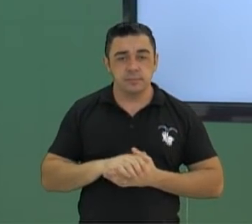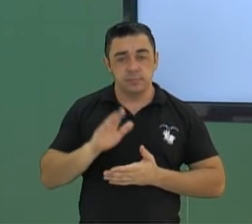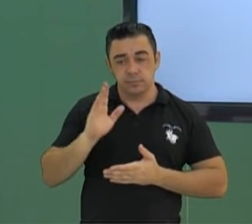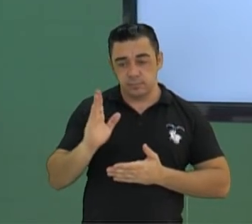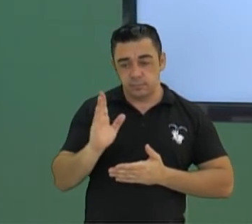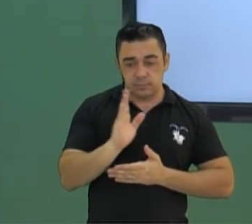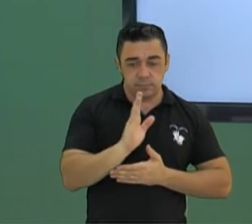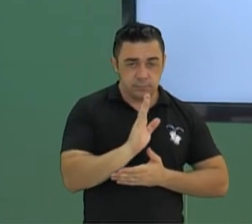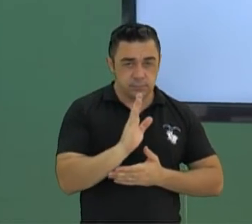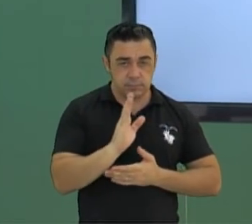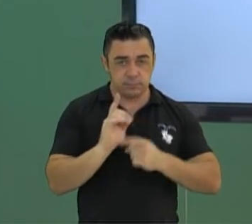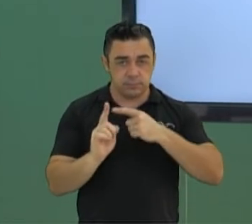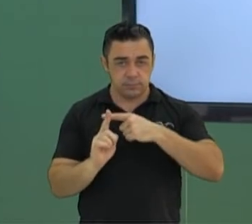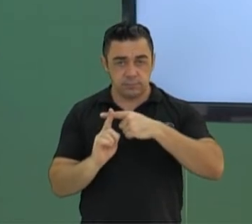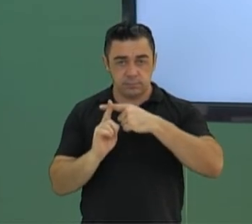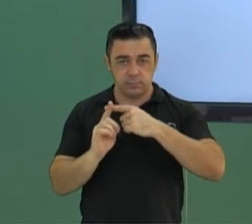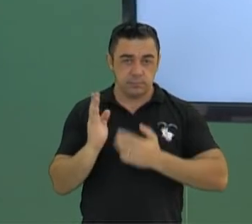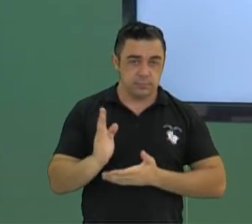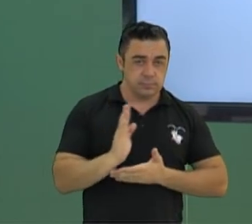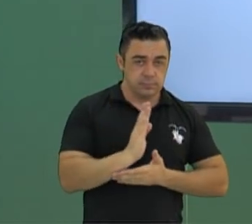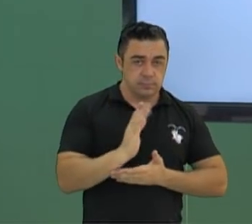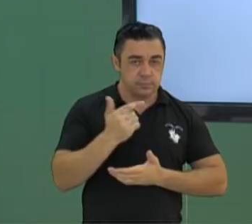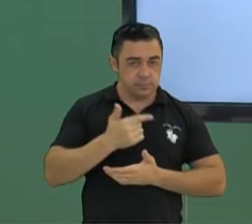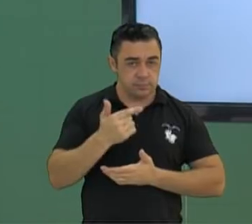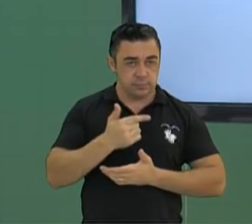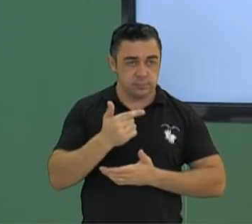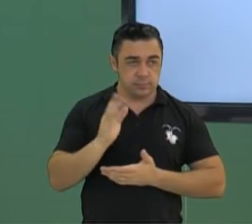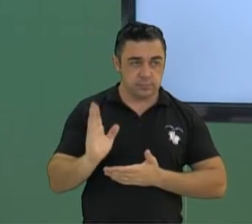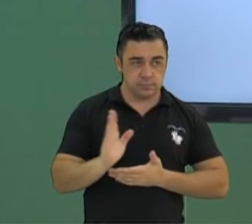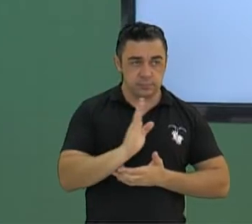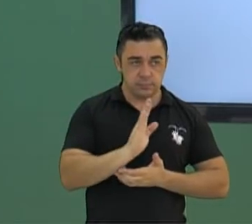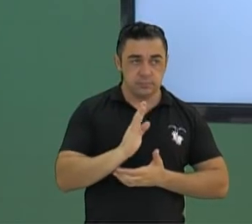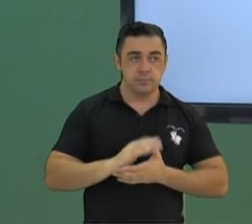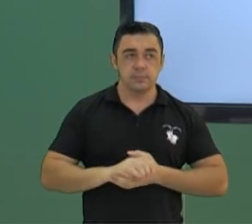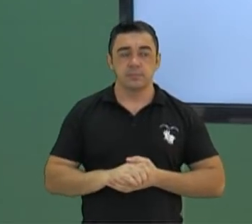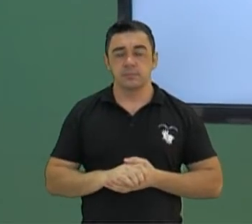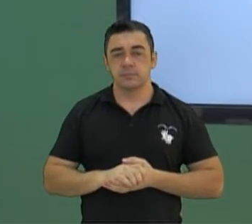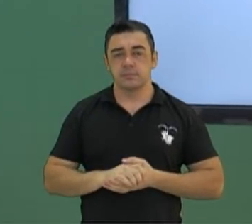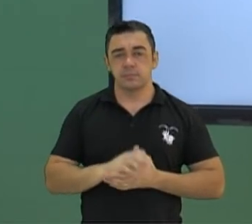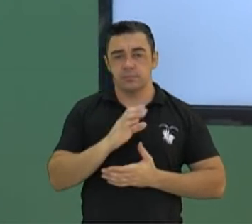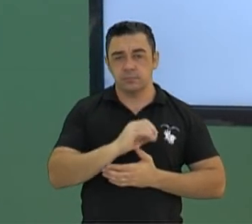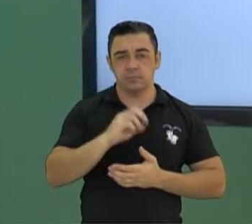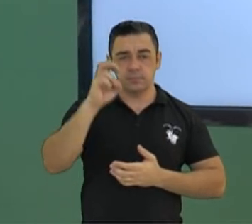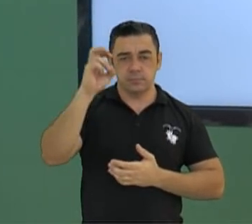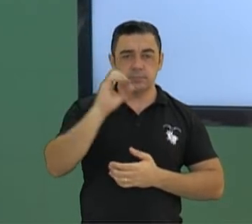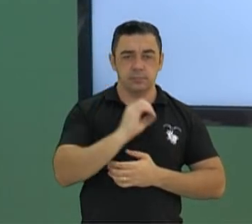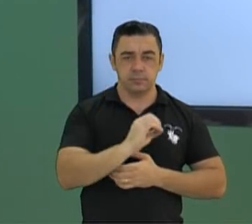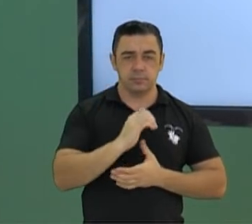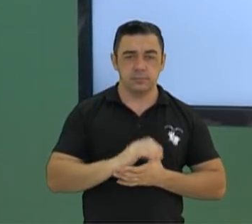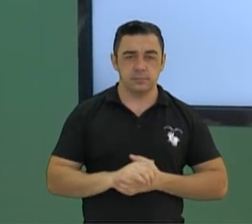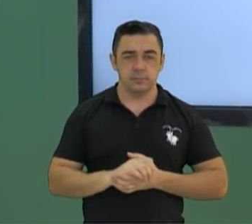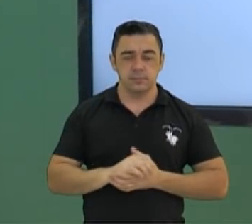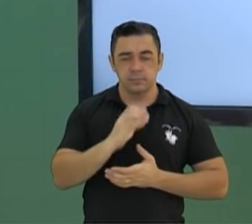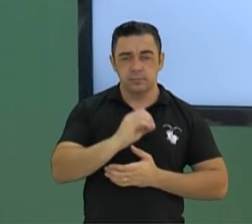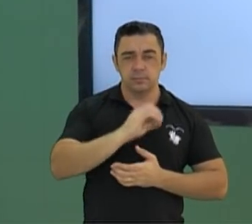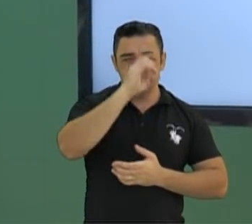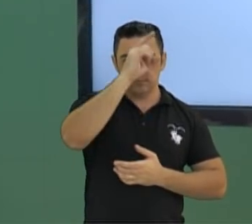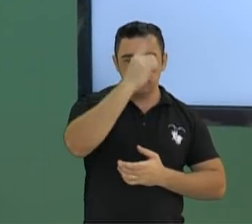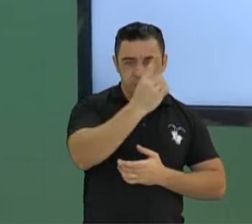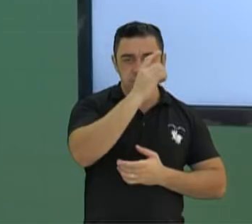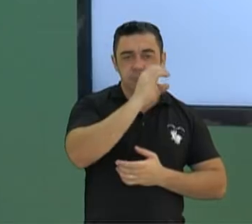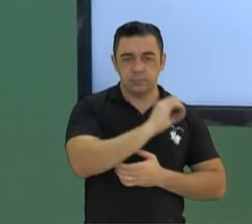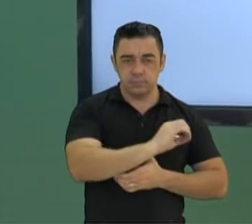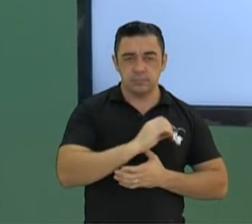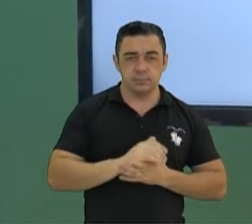primeira casa, porque você vai para o segundo número. Tem que começar na segunda casa. 0 vezes 5, 0. 0 vezes